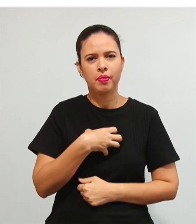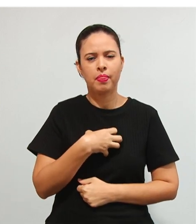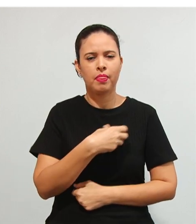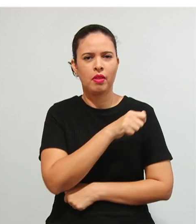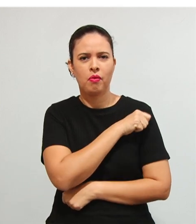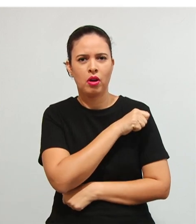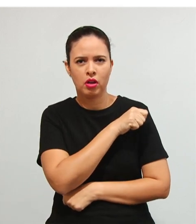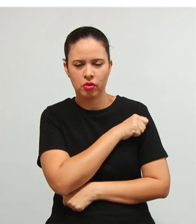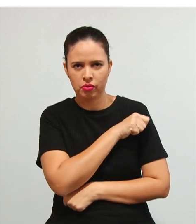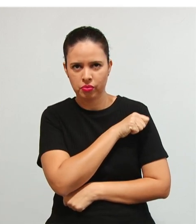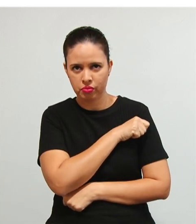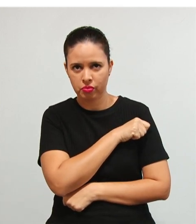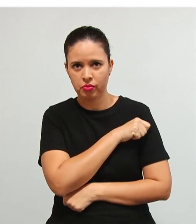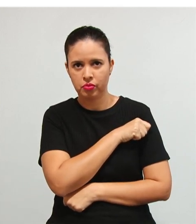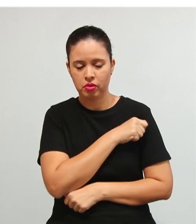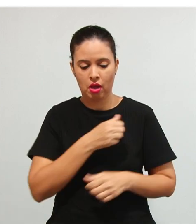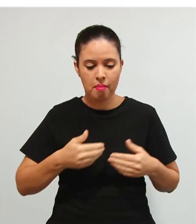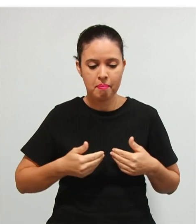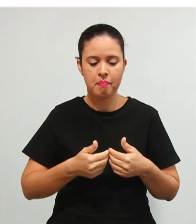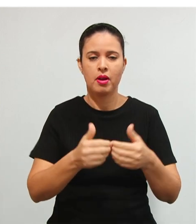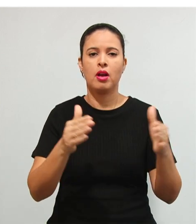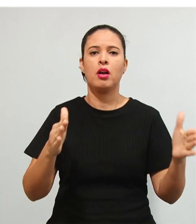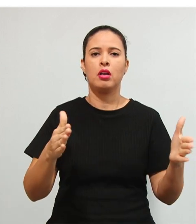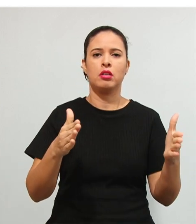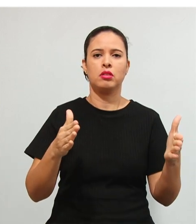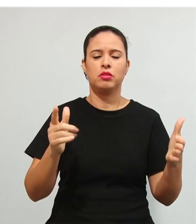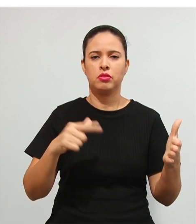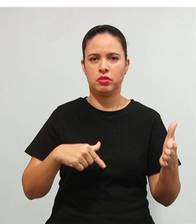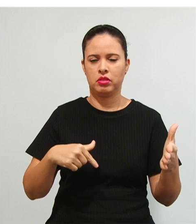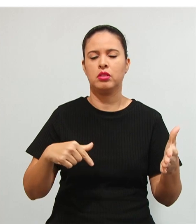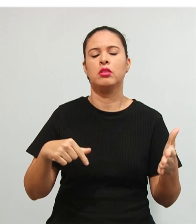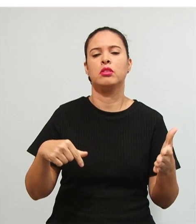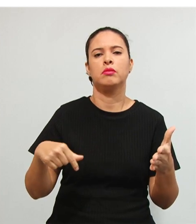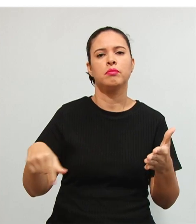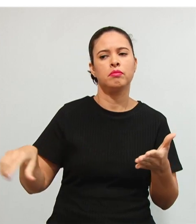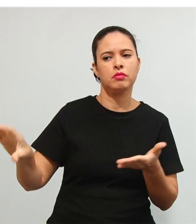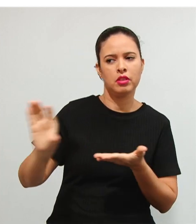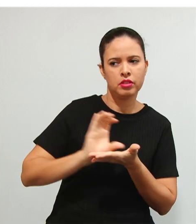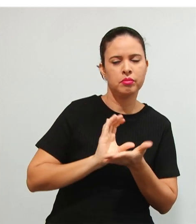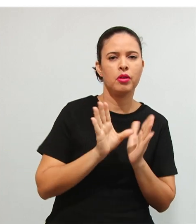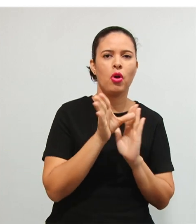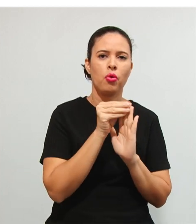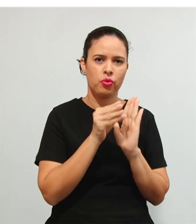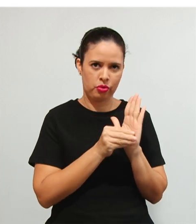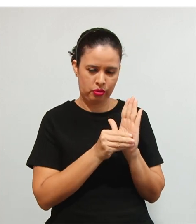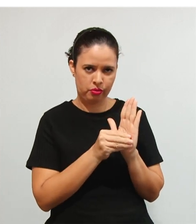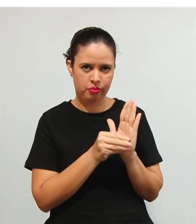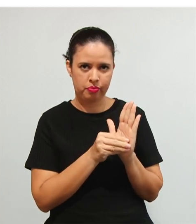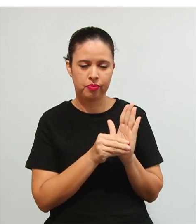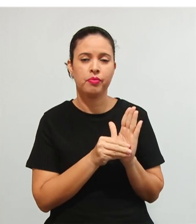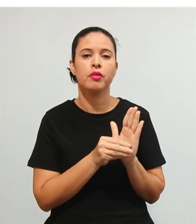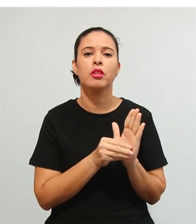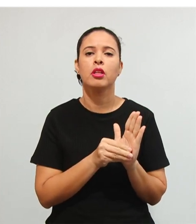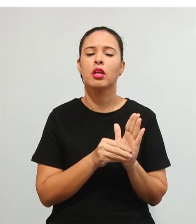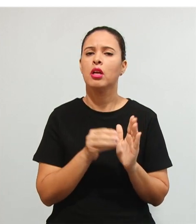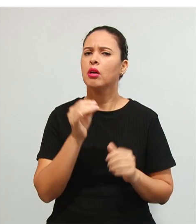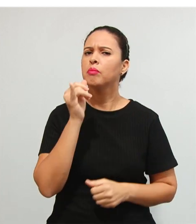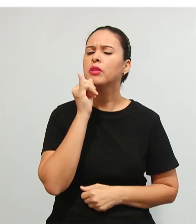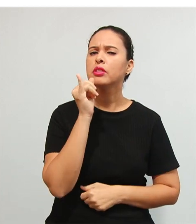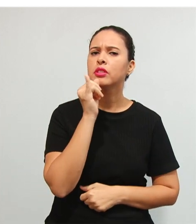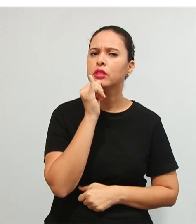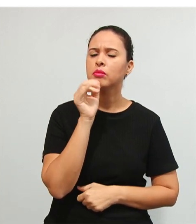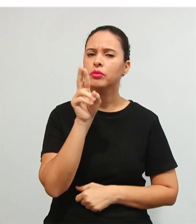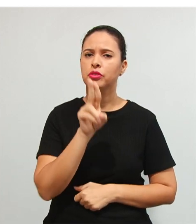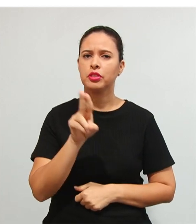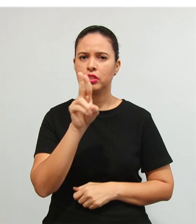aluno para ele estar mais aberto a receber aquele conteúdo? Para ilustrar. Por exemplo, por que eu não posso utilizar, em vez